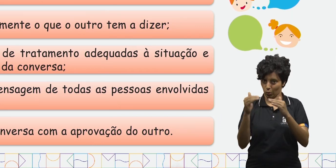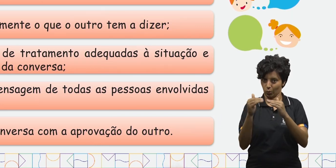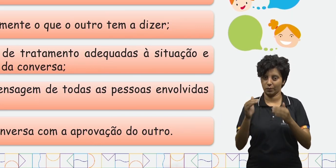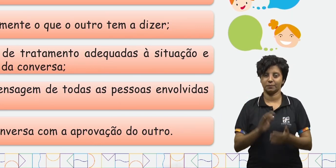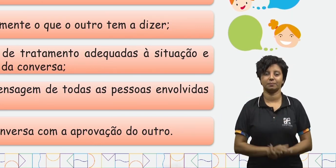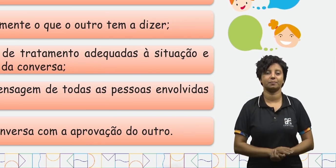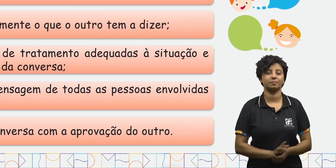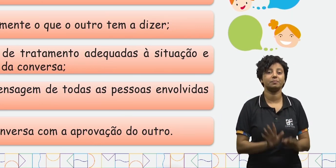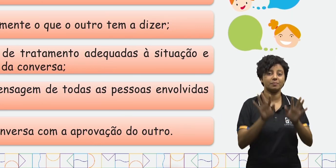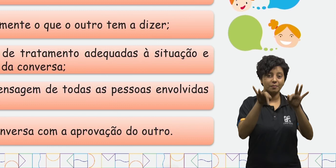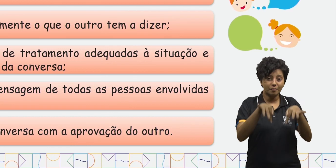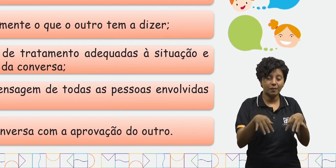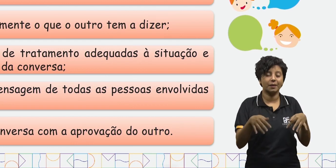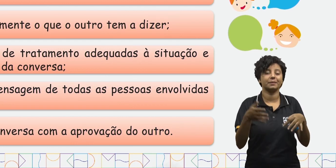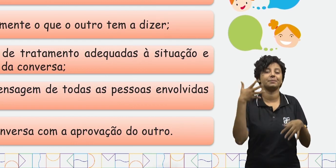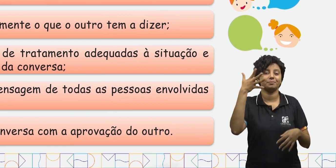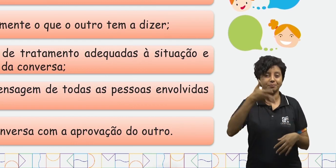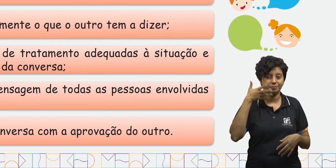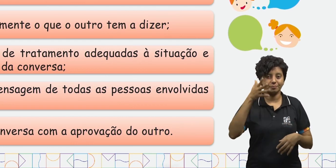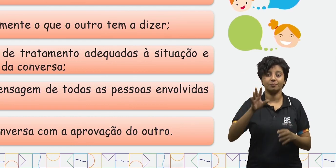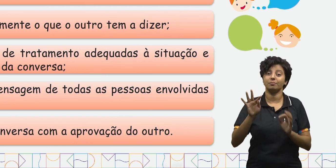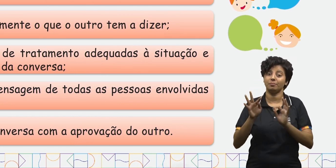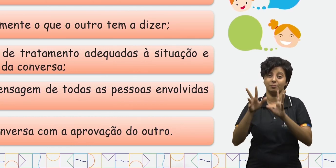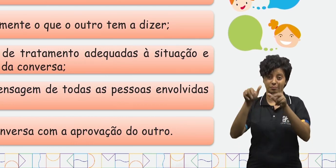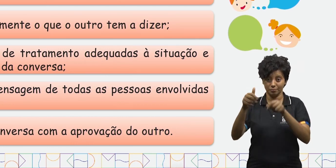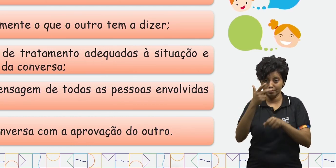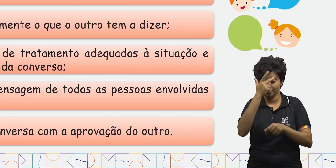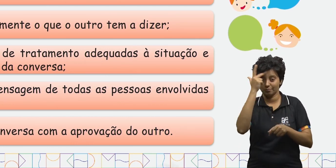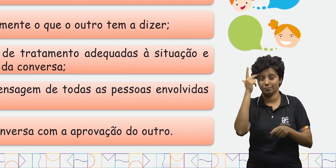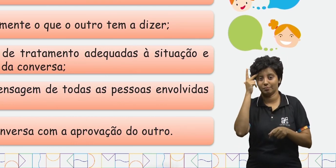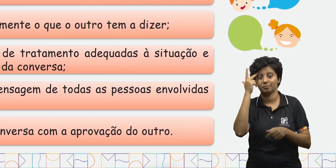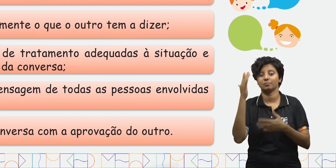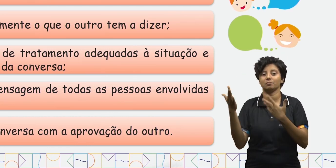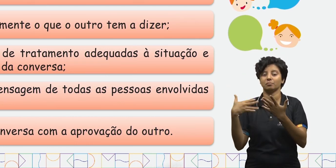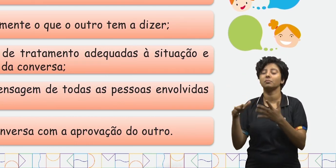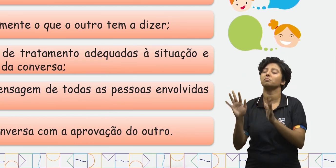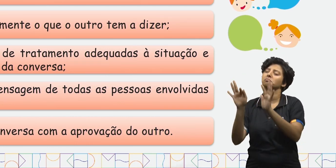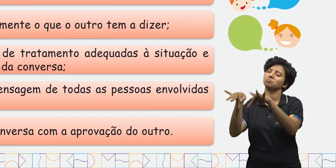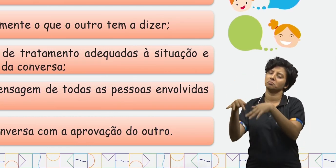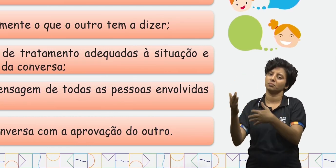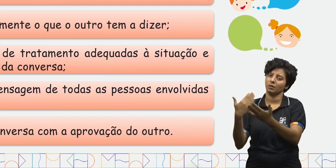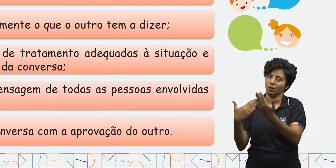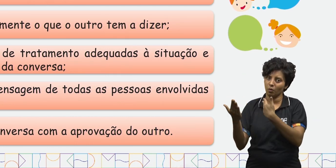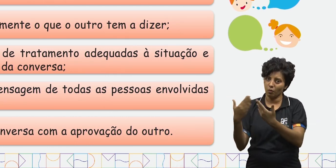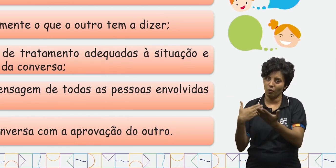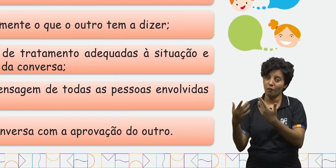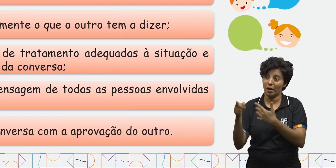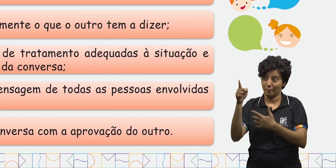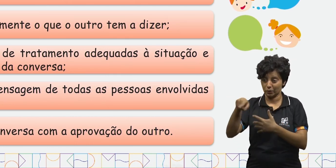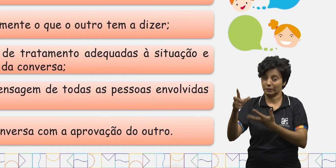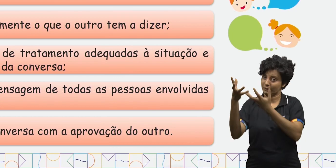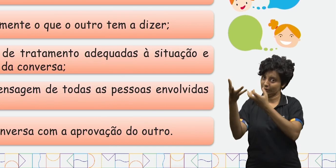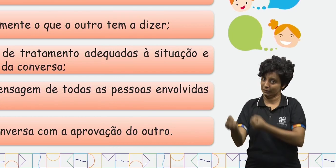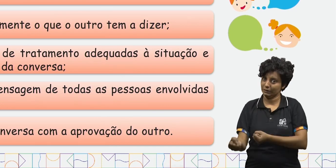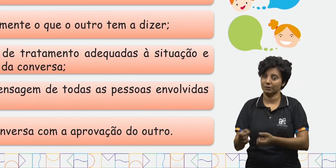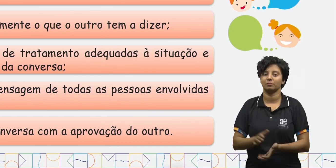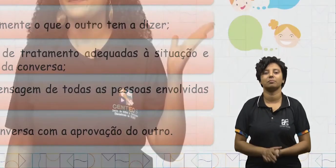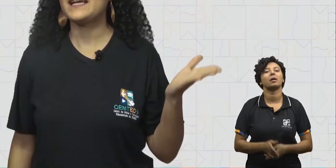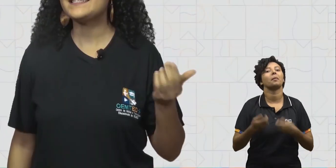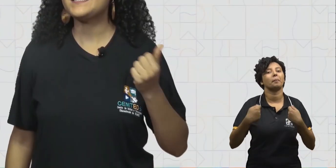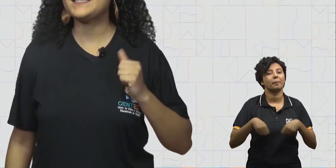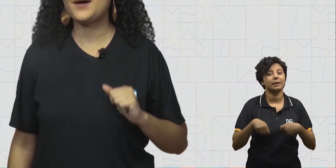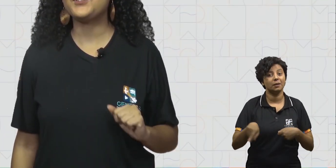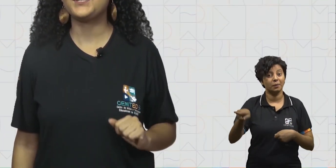para aquele momento. Conclua a mensagem de todas as pessoas envolvidas na conversa e encerre a conversa com a aprovação do